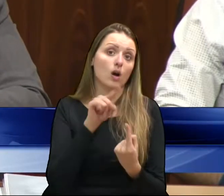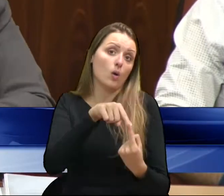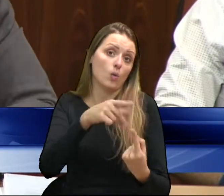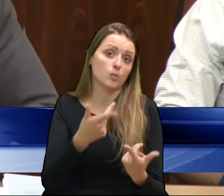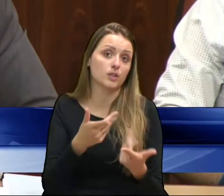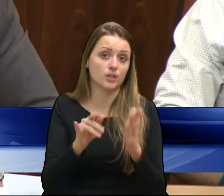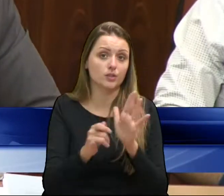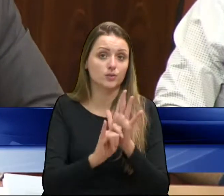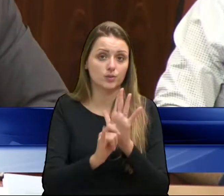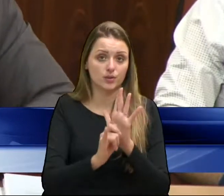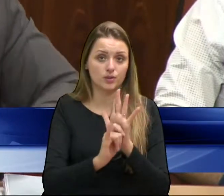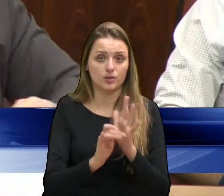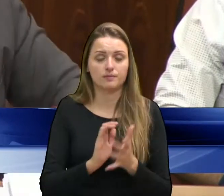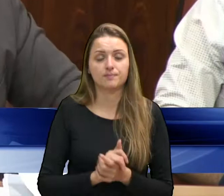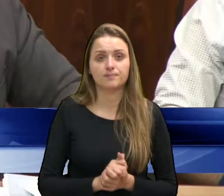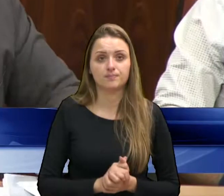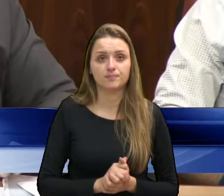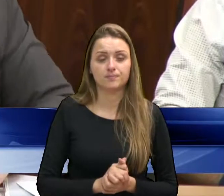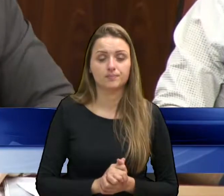edital.